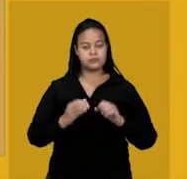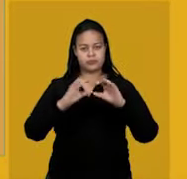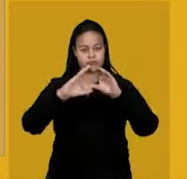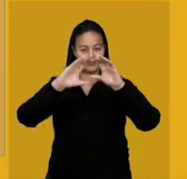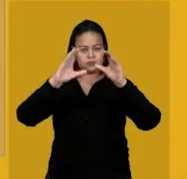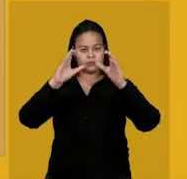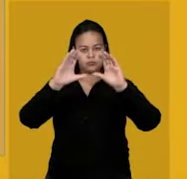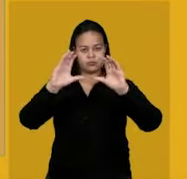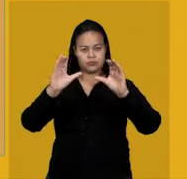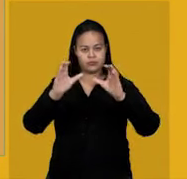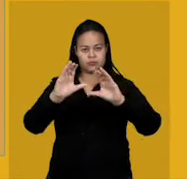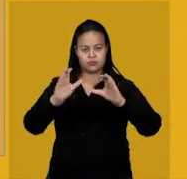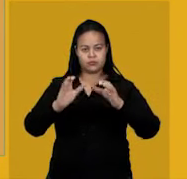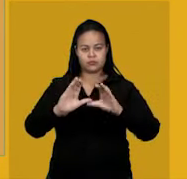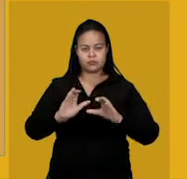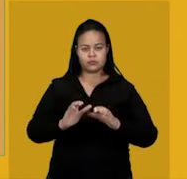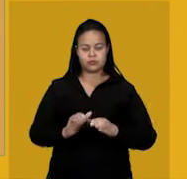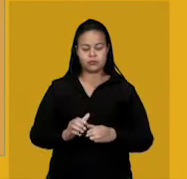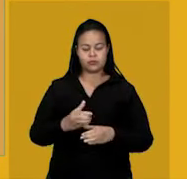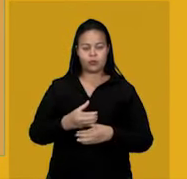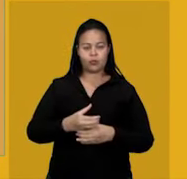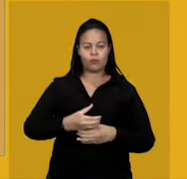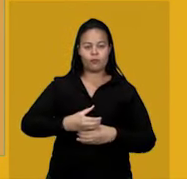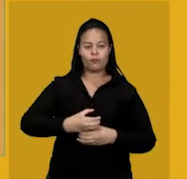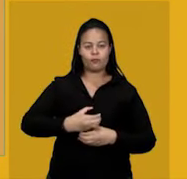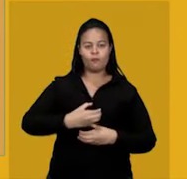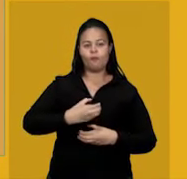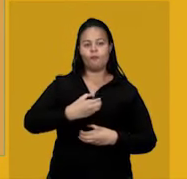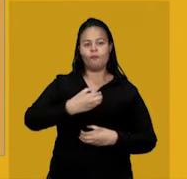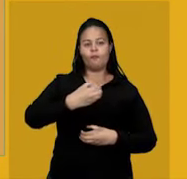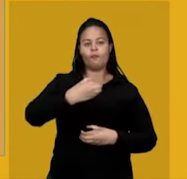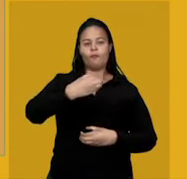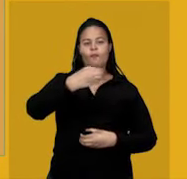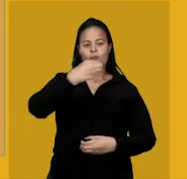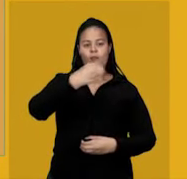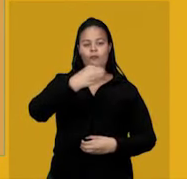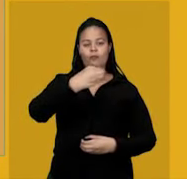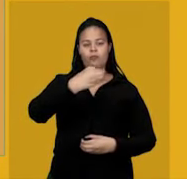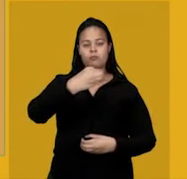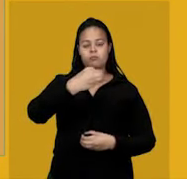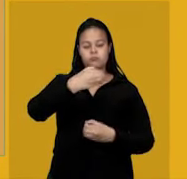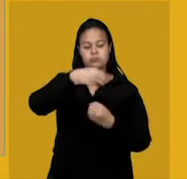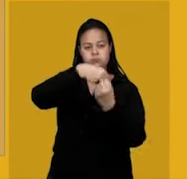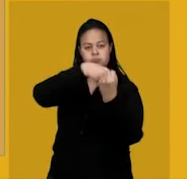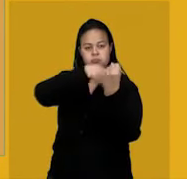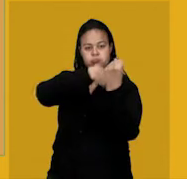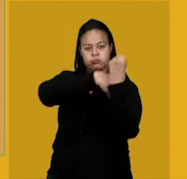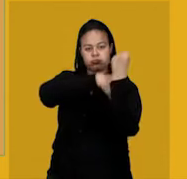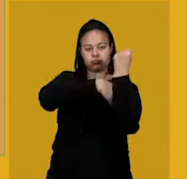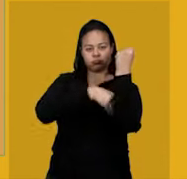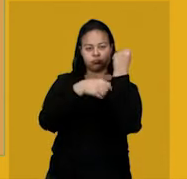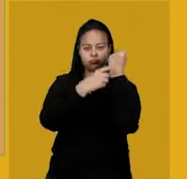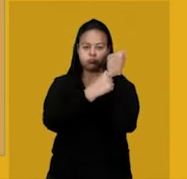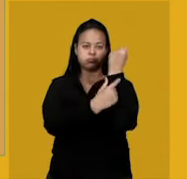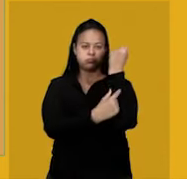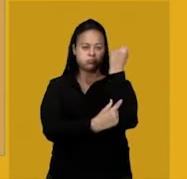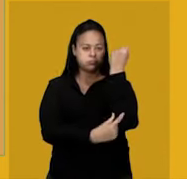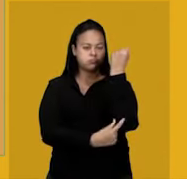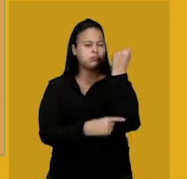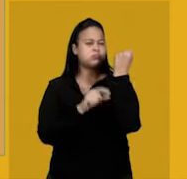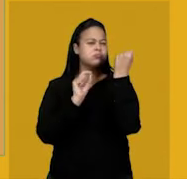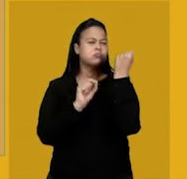formato cilíndrico localizado no interior da coluna vertebral. Então, o que vem a ser